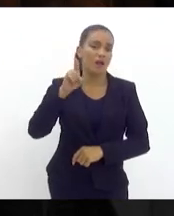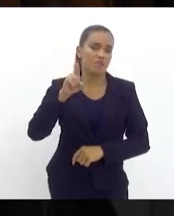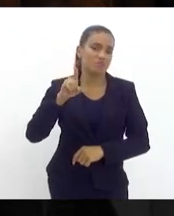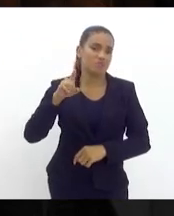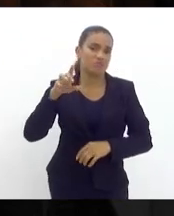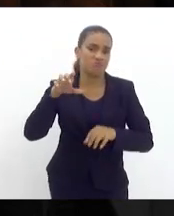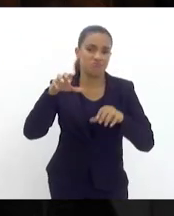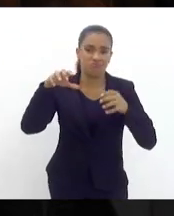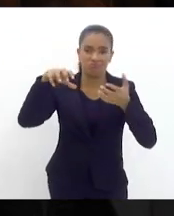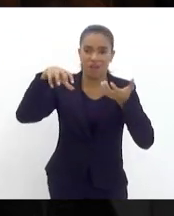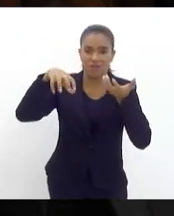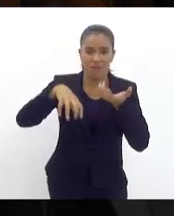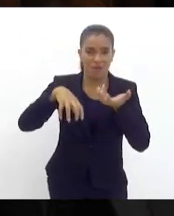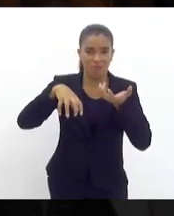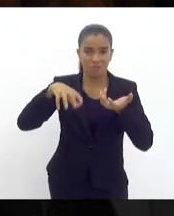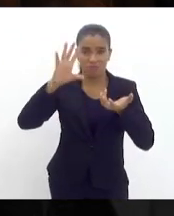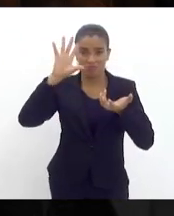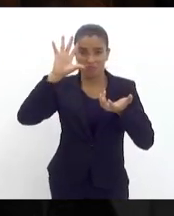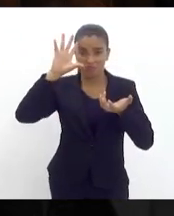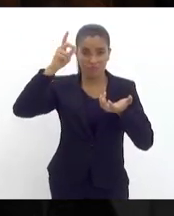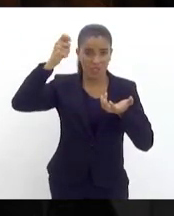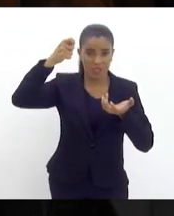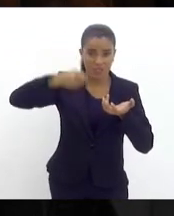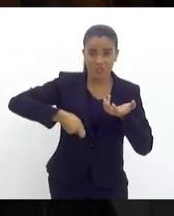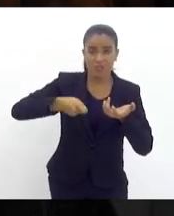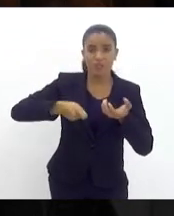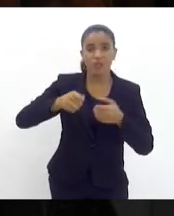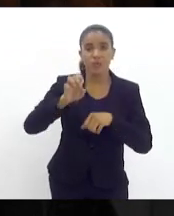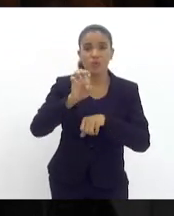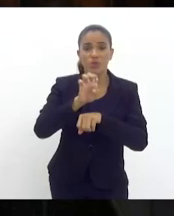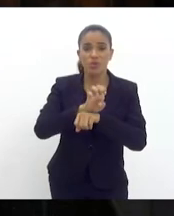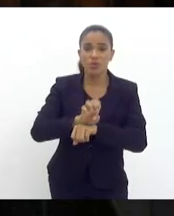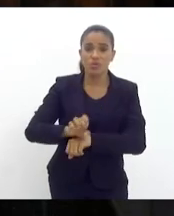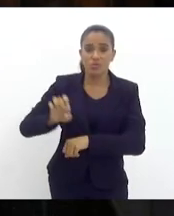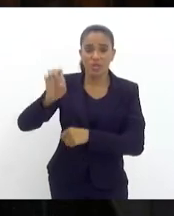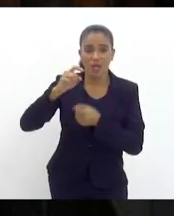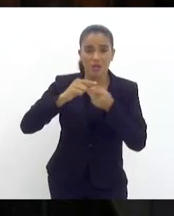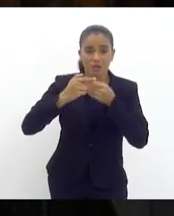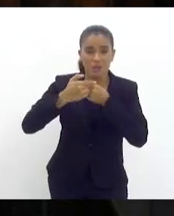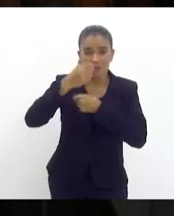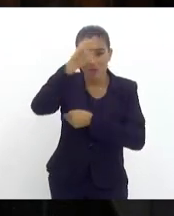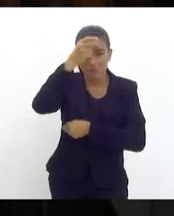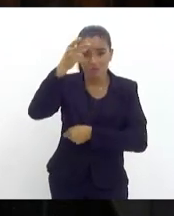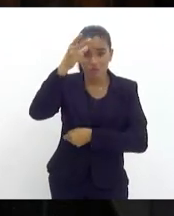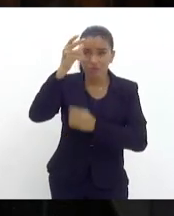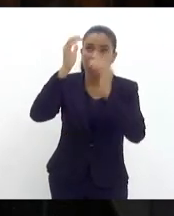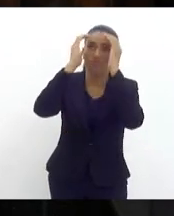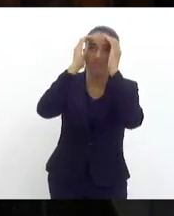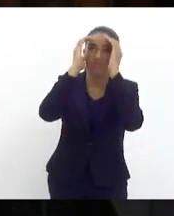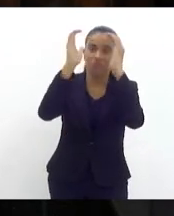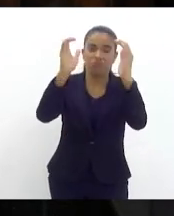decide e os estados e municípios cumprem